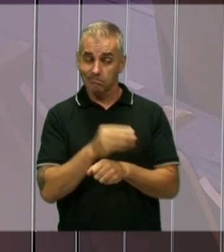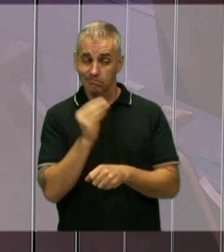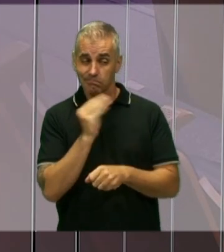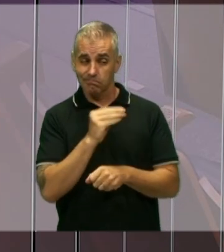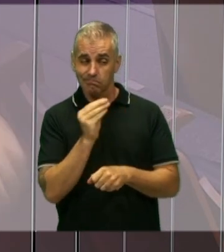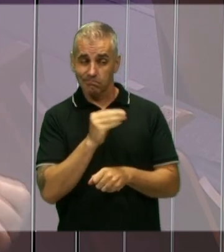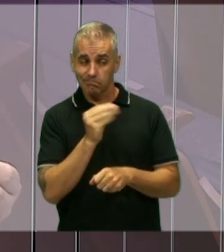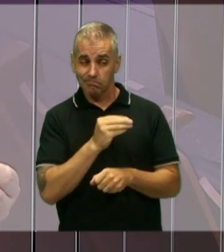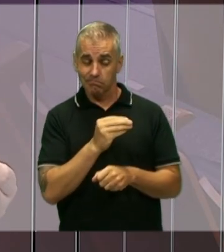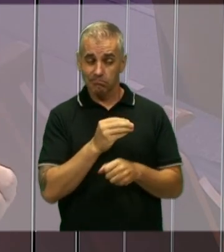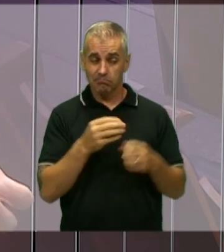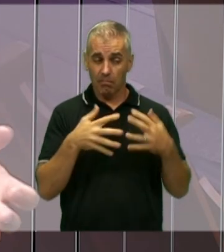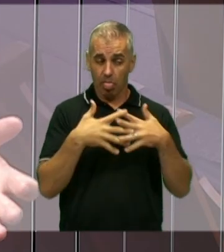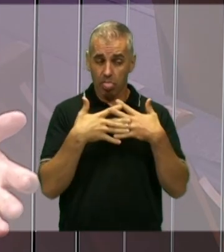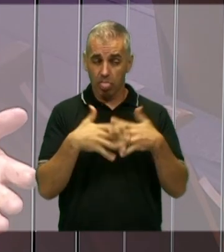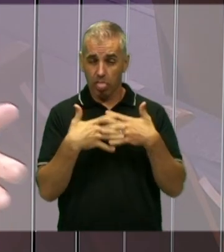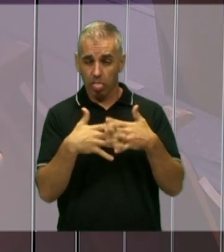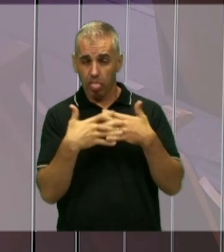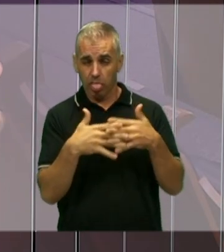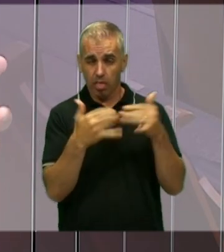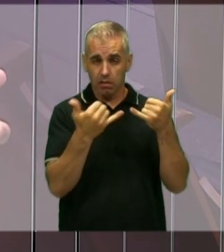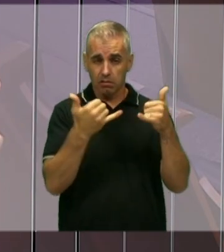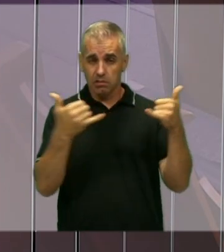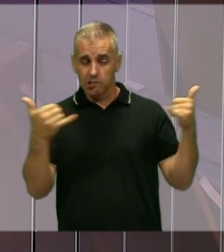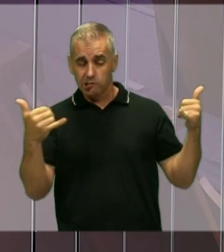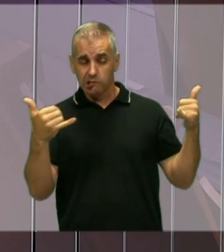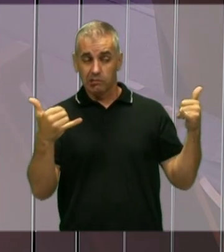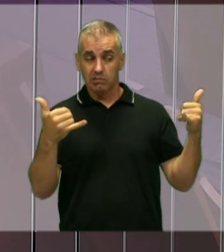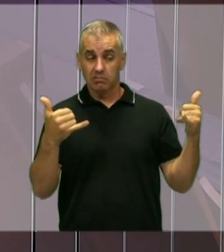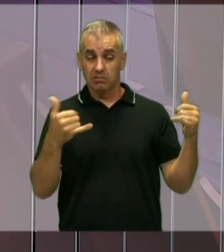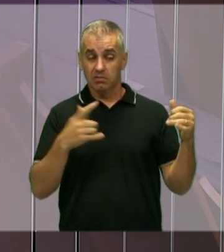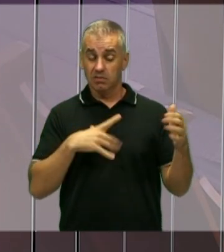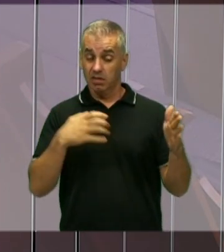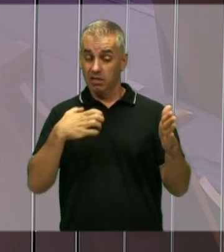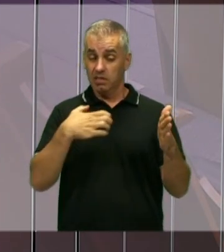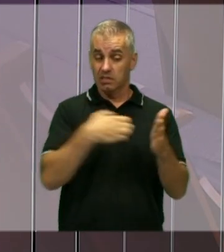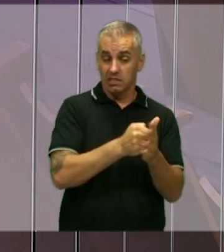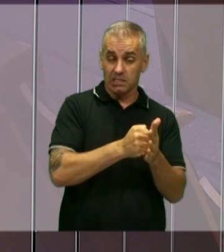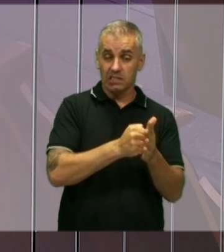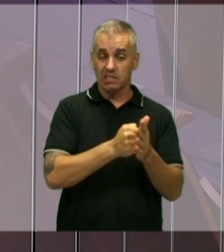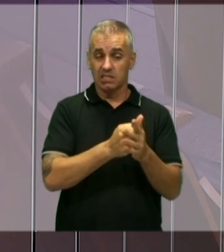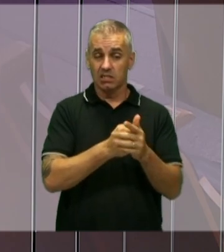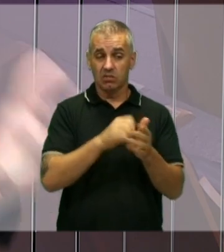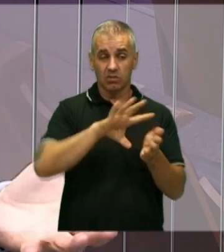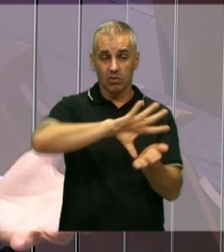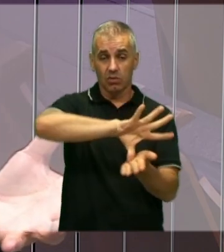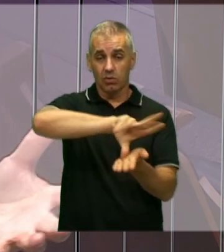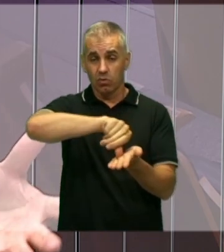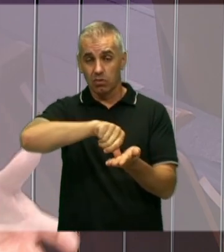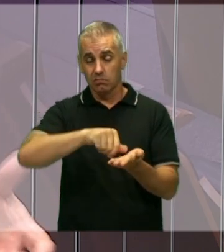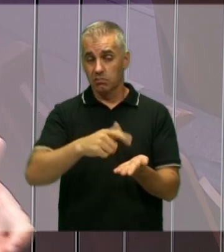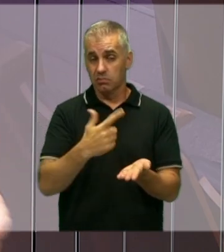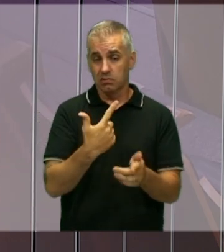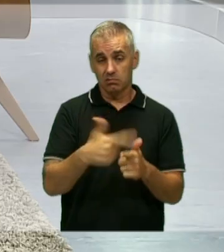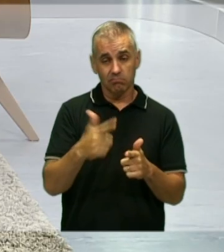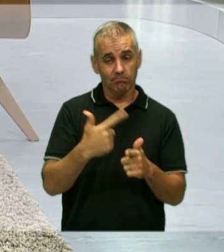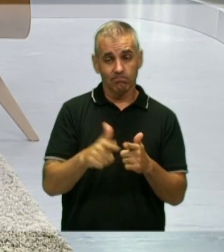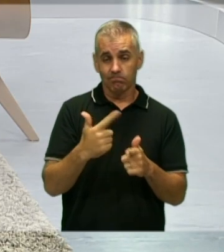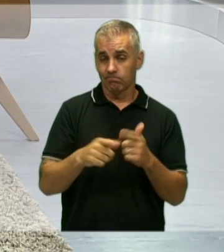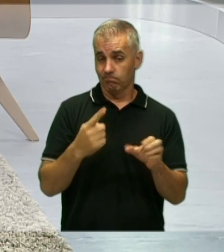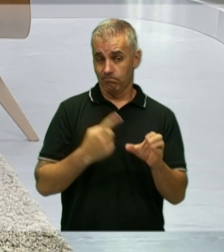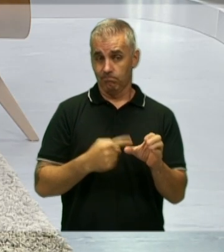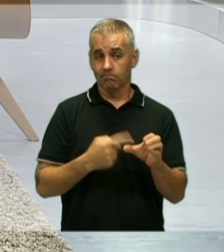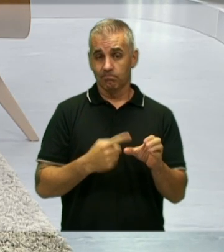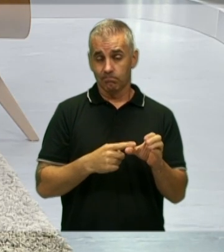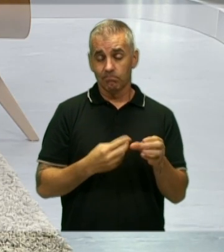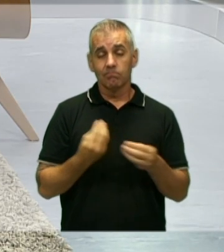Muita fiação solta, que acaba gerando acidentes, também furtos, entre outros problemas no município, vereador. Como é que está